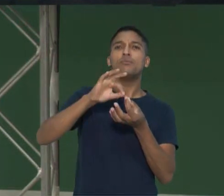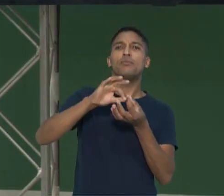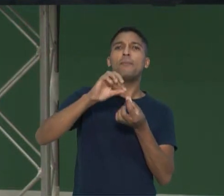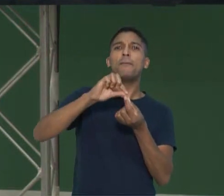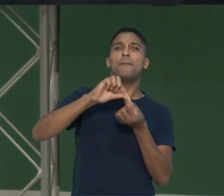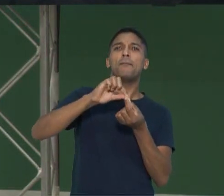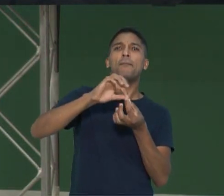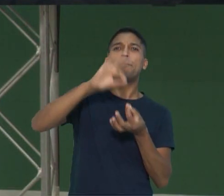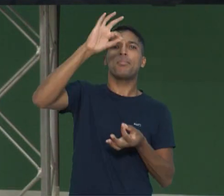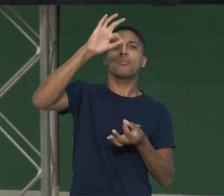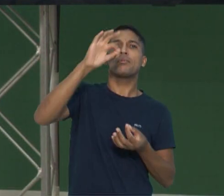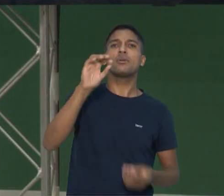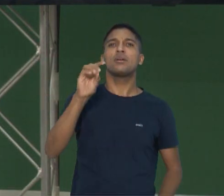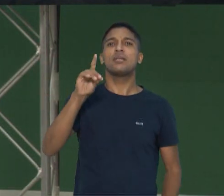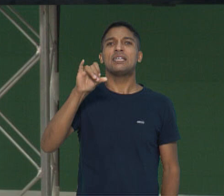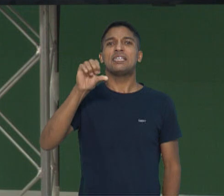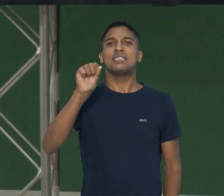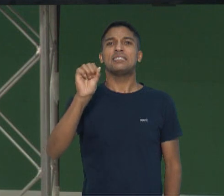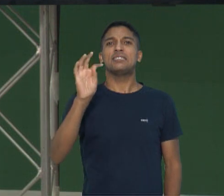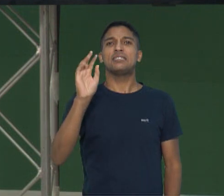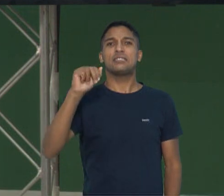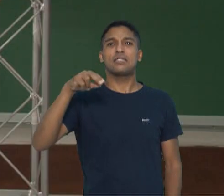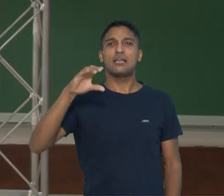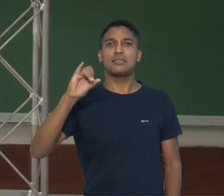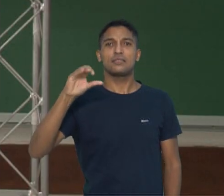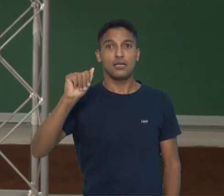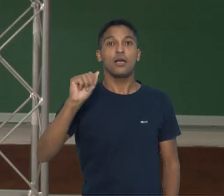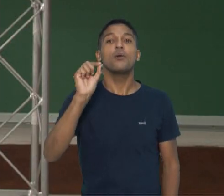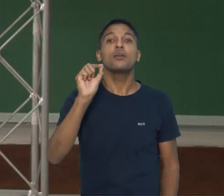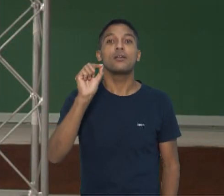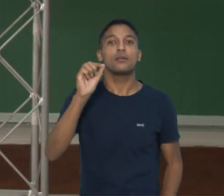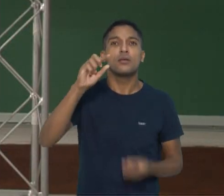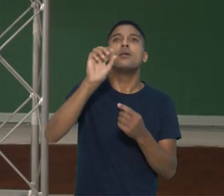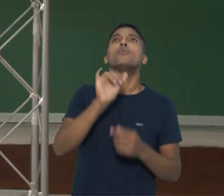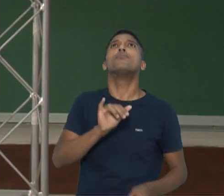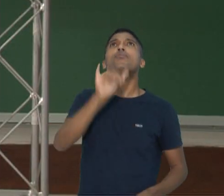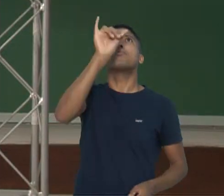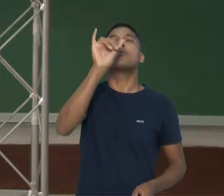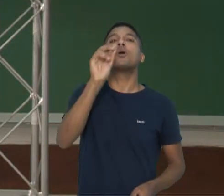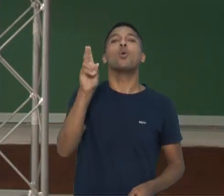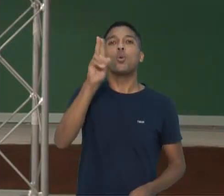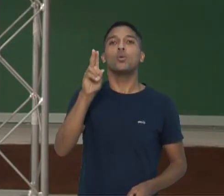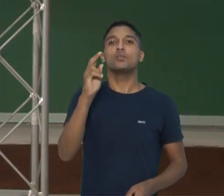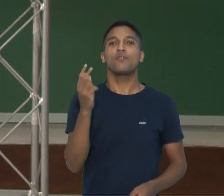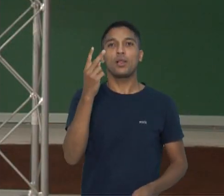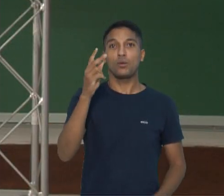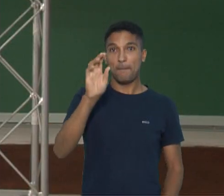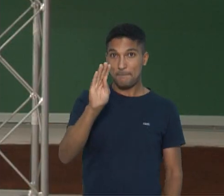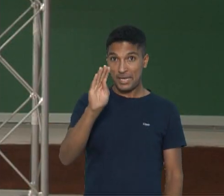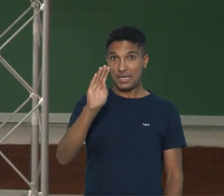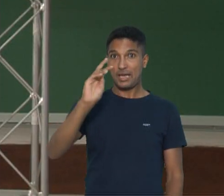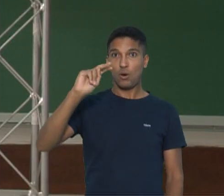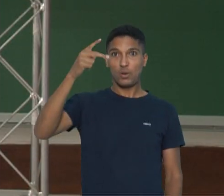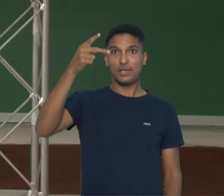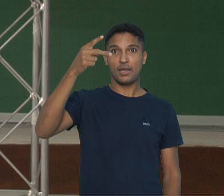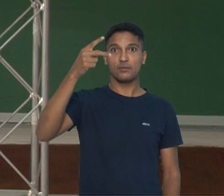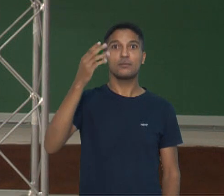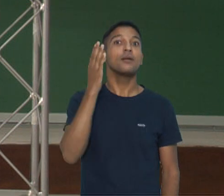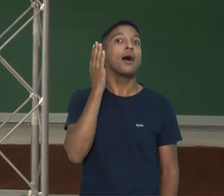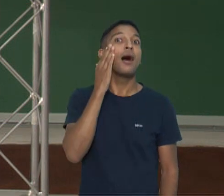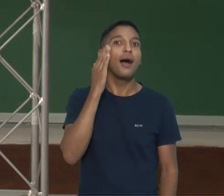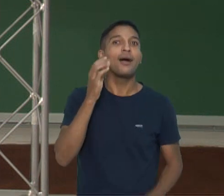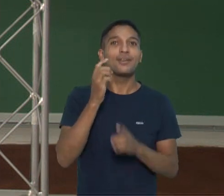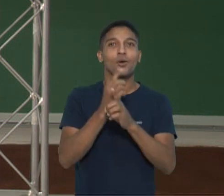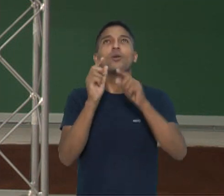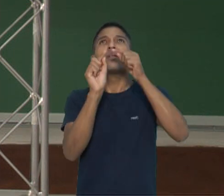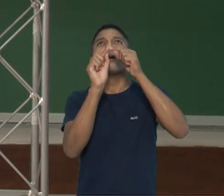usar o valor de b ao quadrado. Pronto! Agora eu já tenho o valor de A, de B, de C, já sei qual é a equação